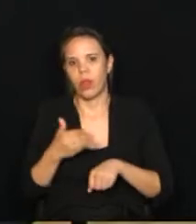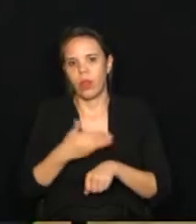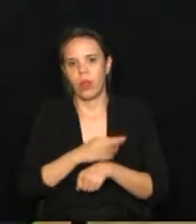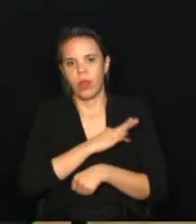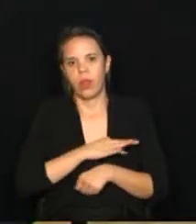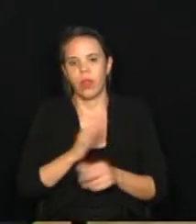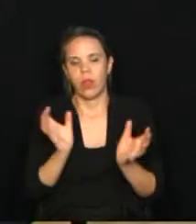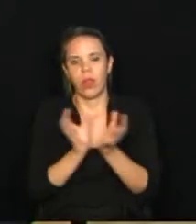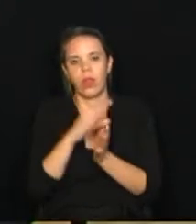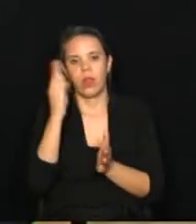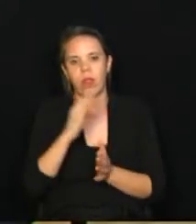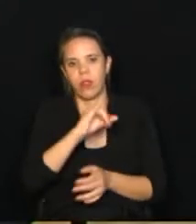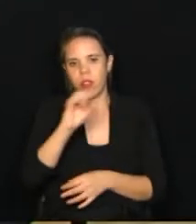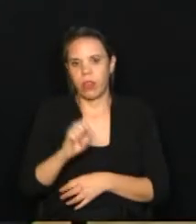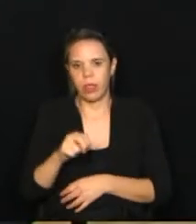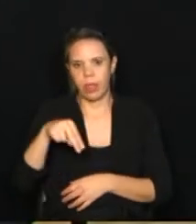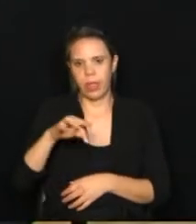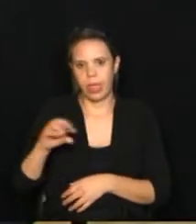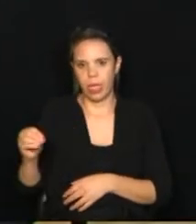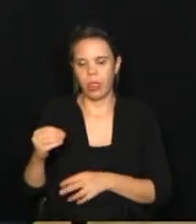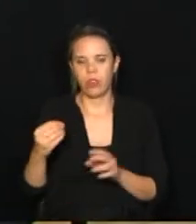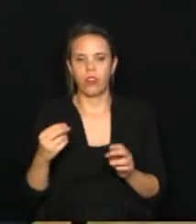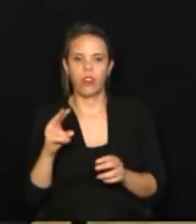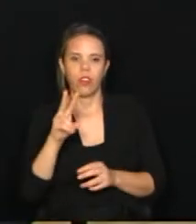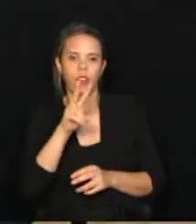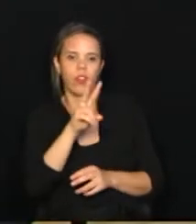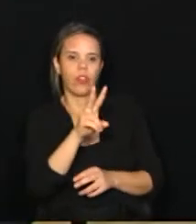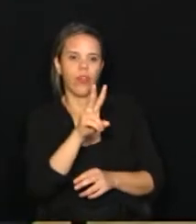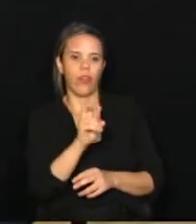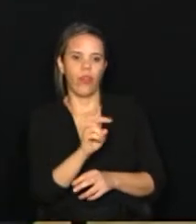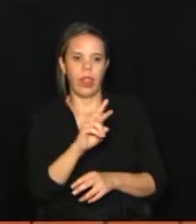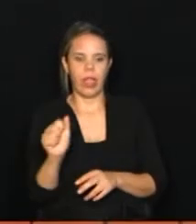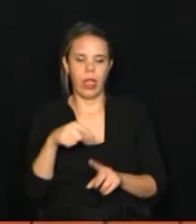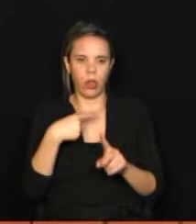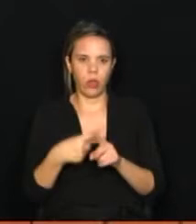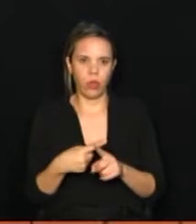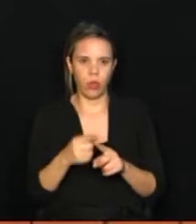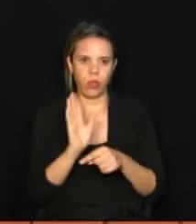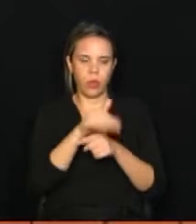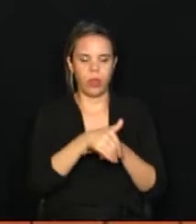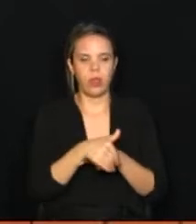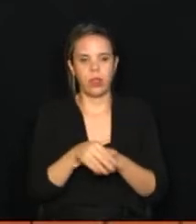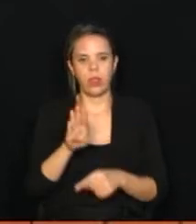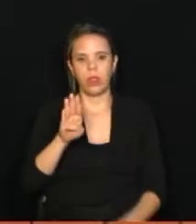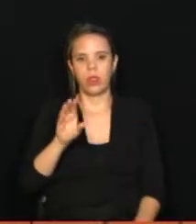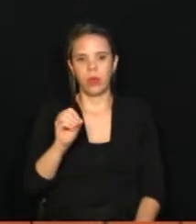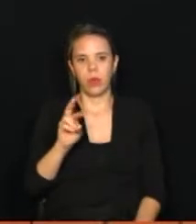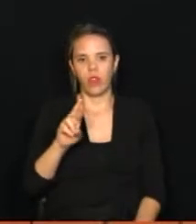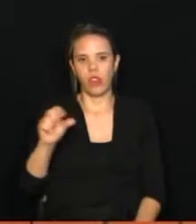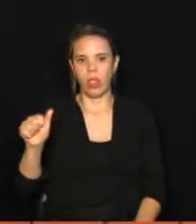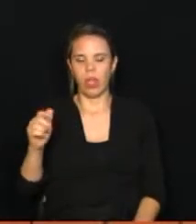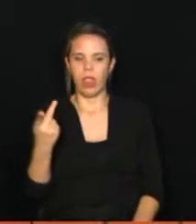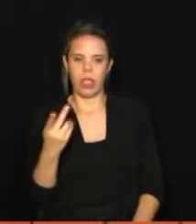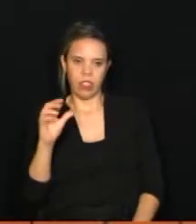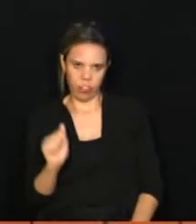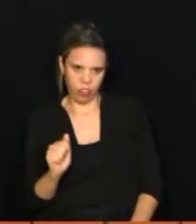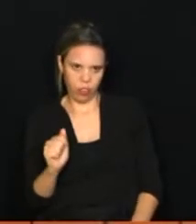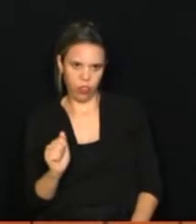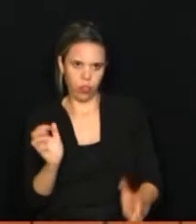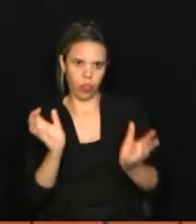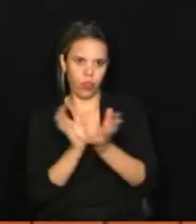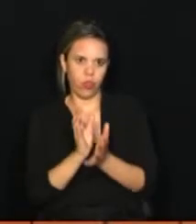seleção brasileira, que é o José Neto, e no Veracruz Basquete, o Borracha, da equipe aqui de Campinas. O